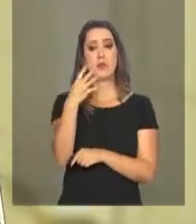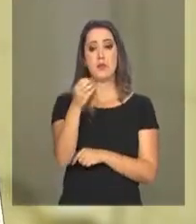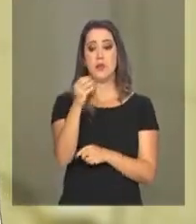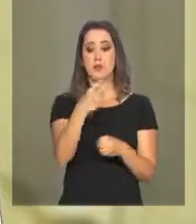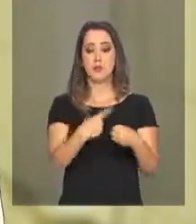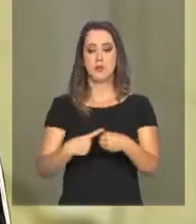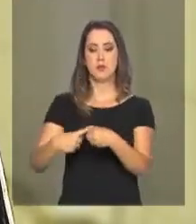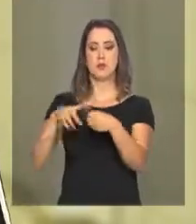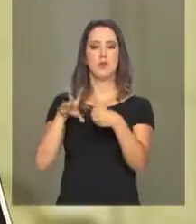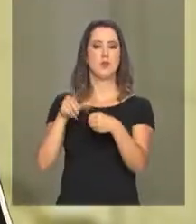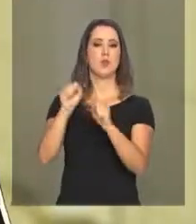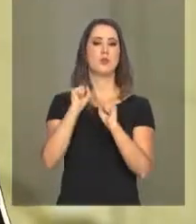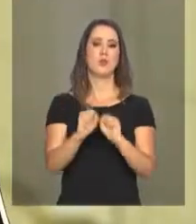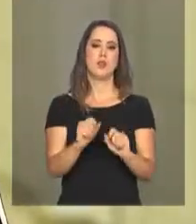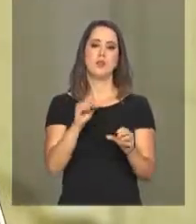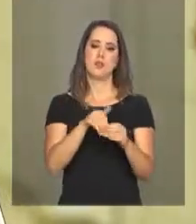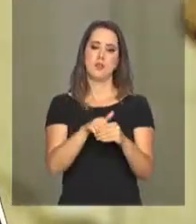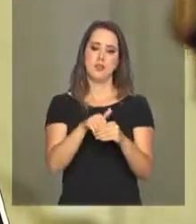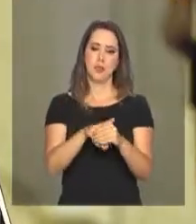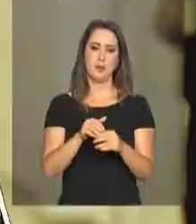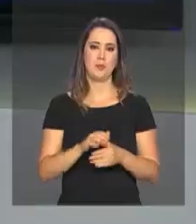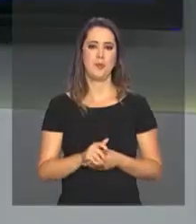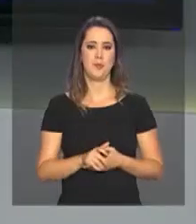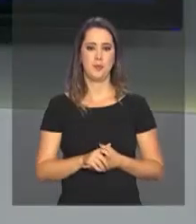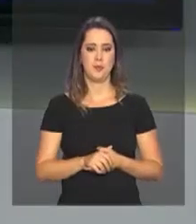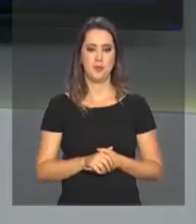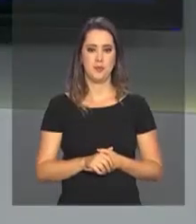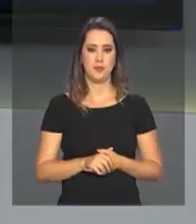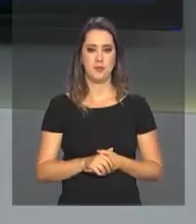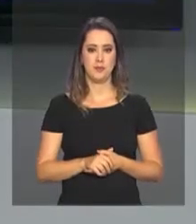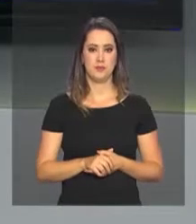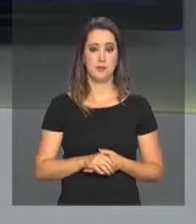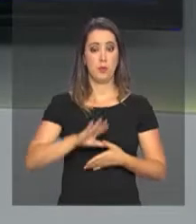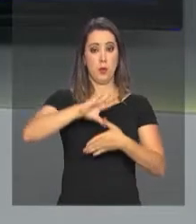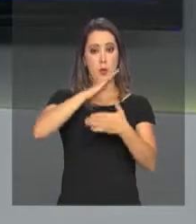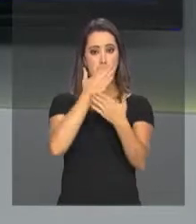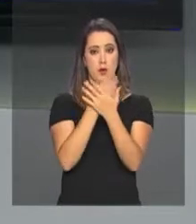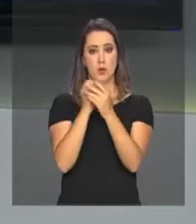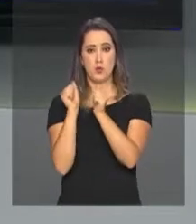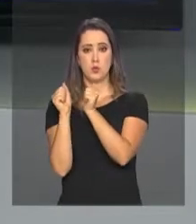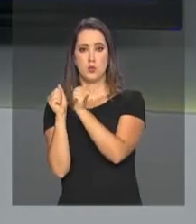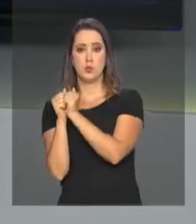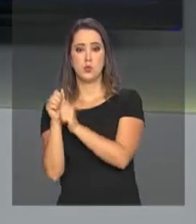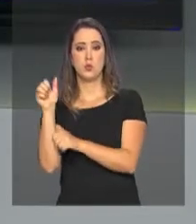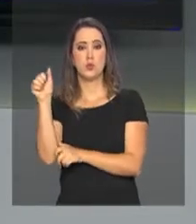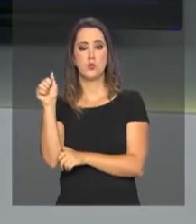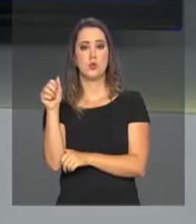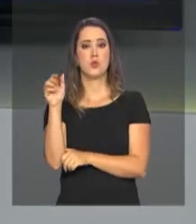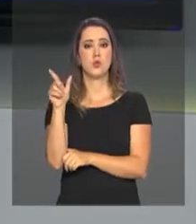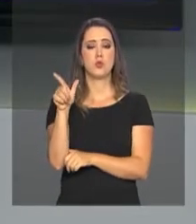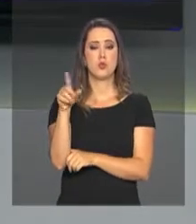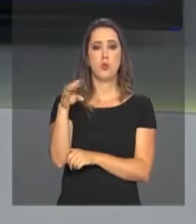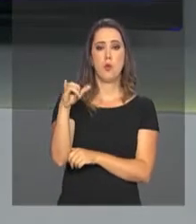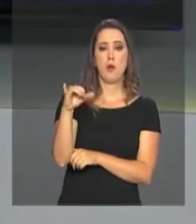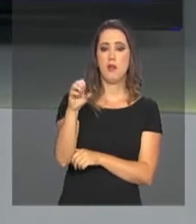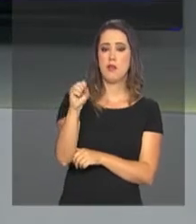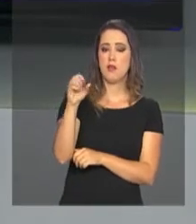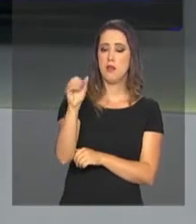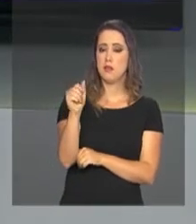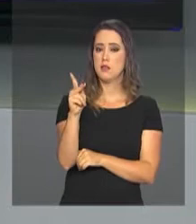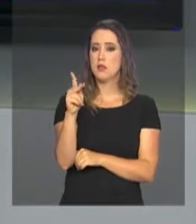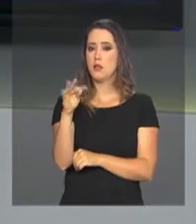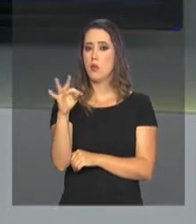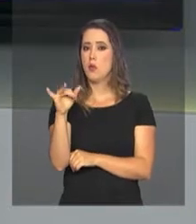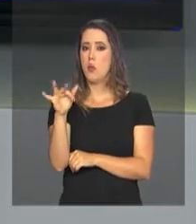votar de brasília raíssa lopes o mercosul ea aliança do pacífico farão a primeira reunião de